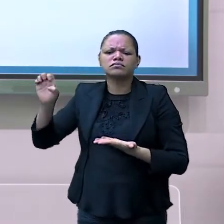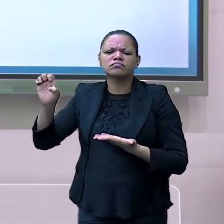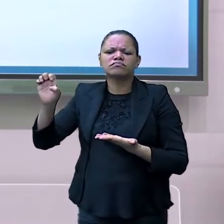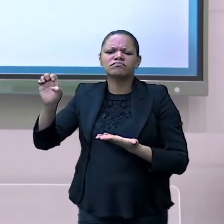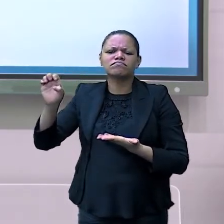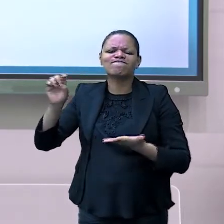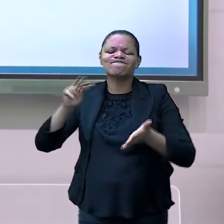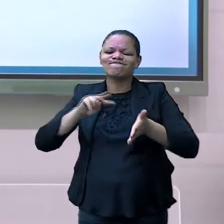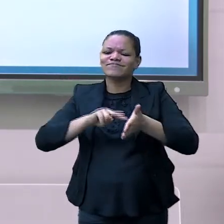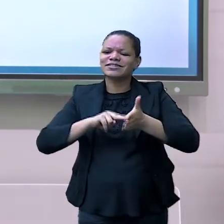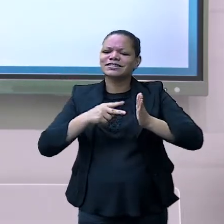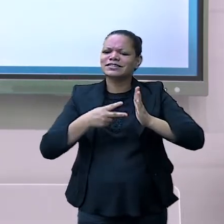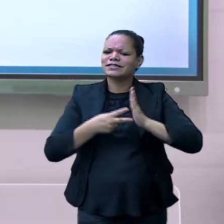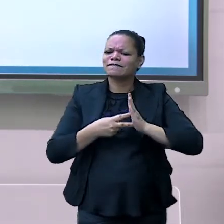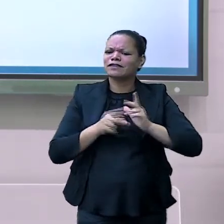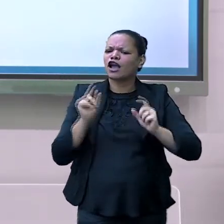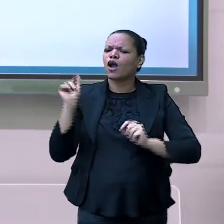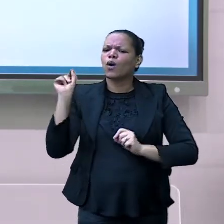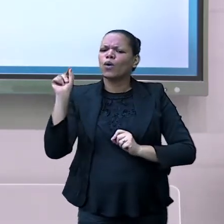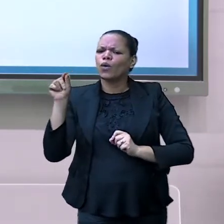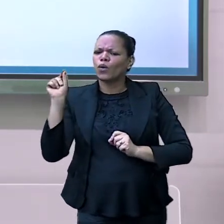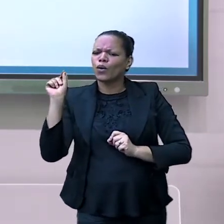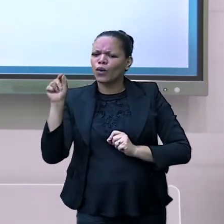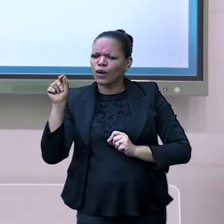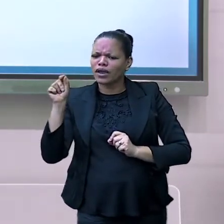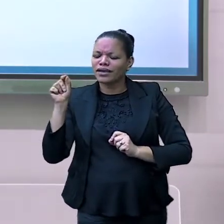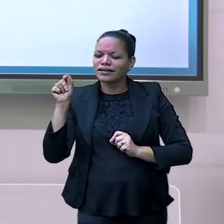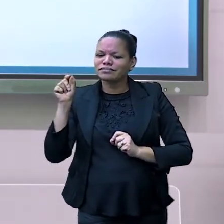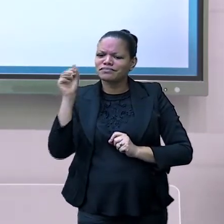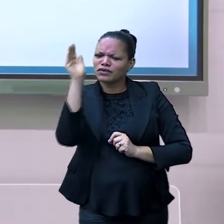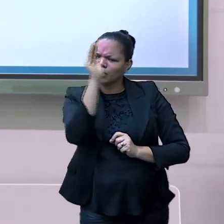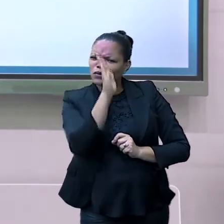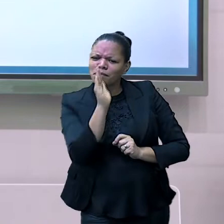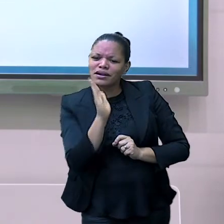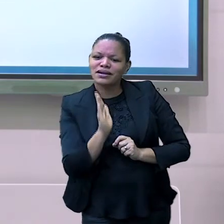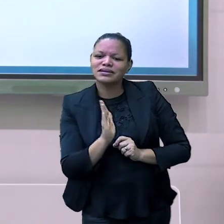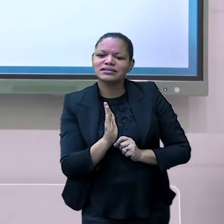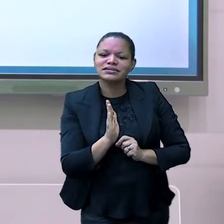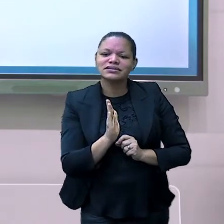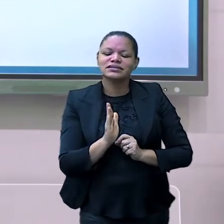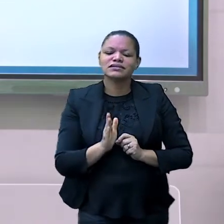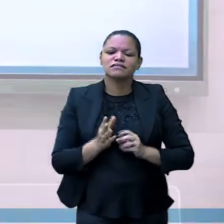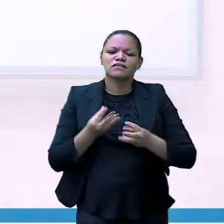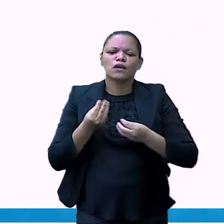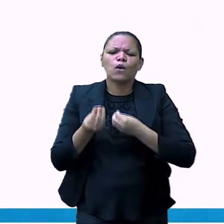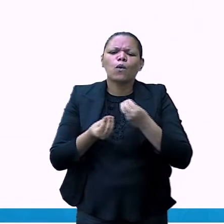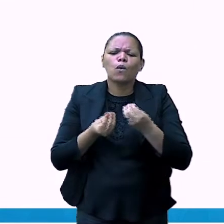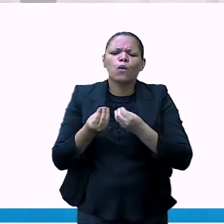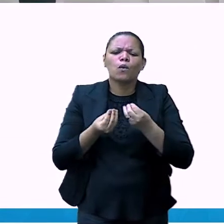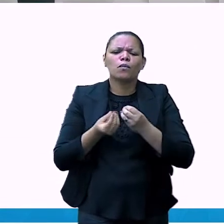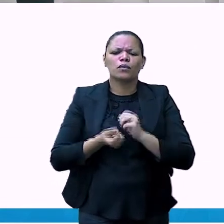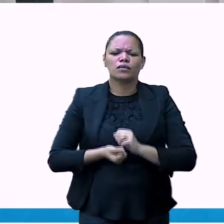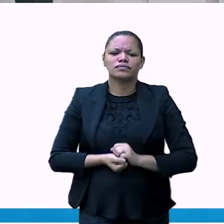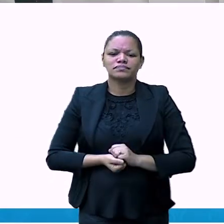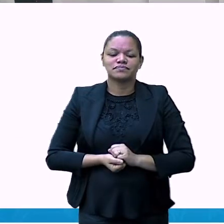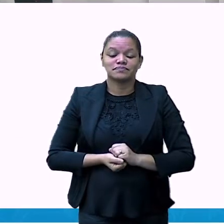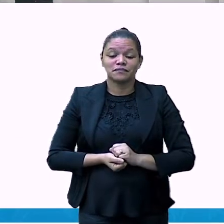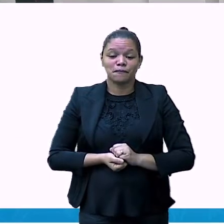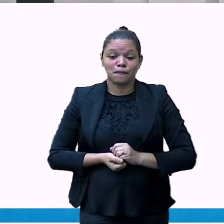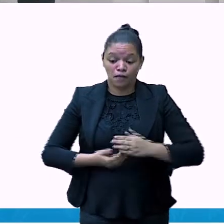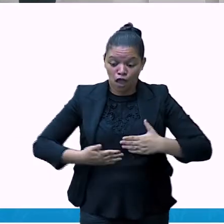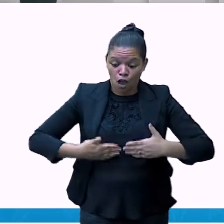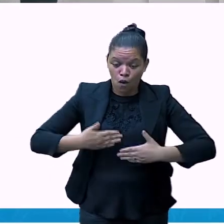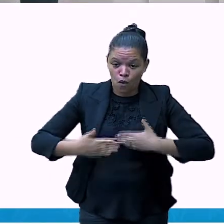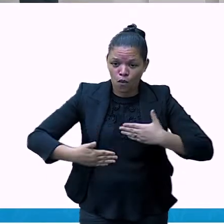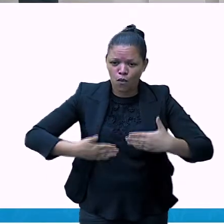o Brasil exporta, Vamos passar aqui por alguns exemplos que o Brasil faz. Segundo o Ministério da